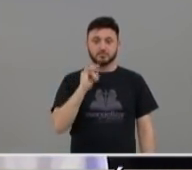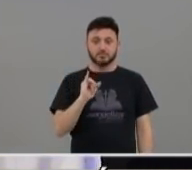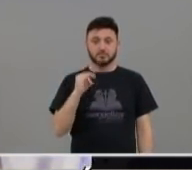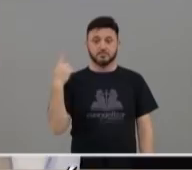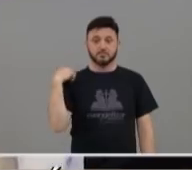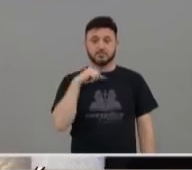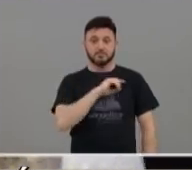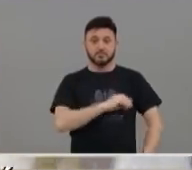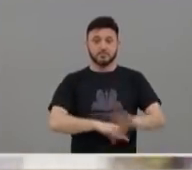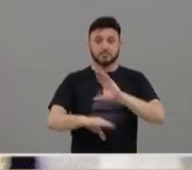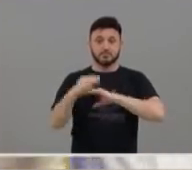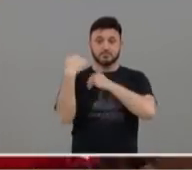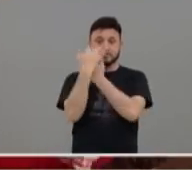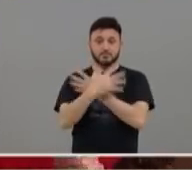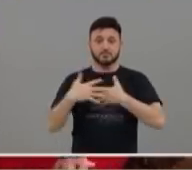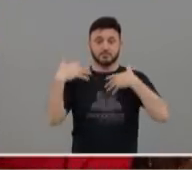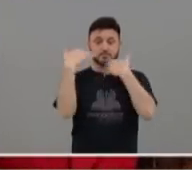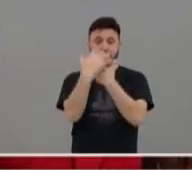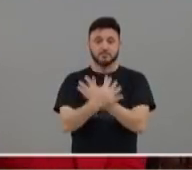Nós cantamos.